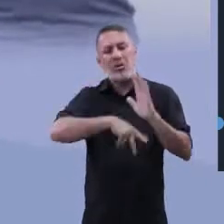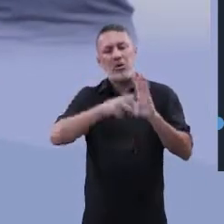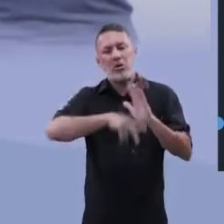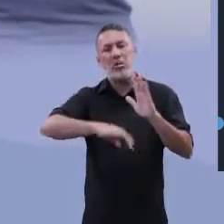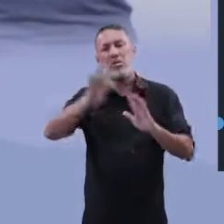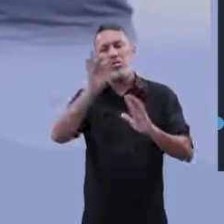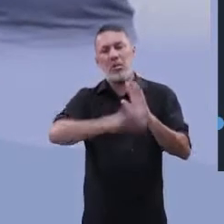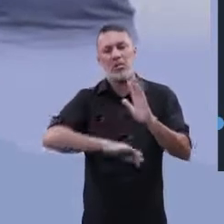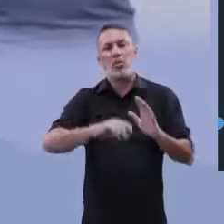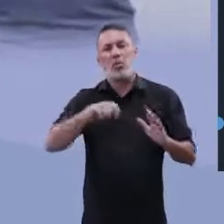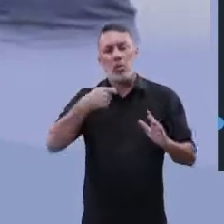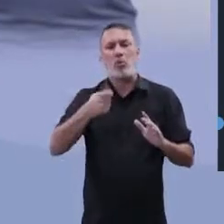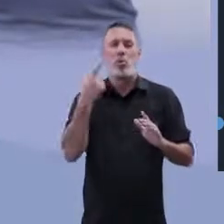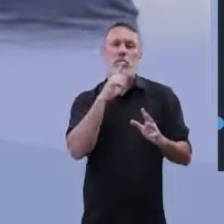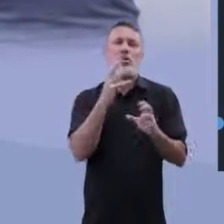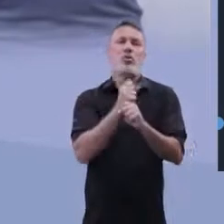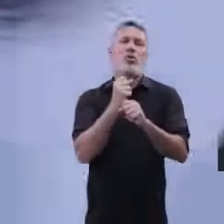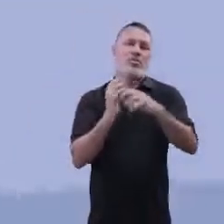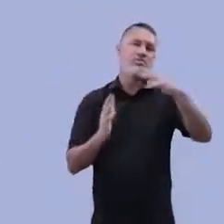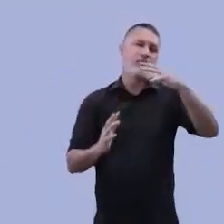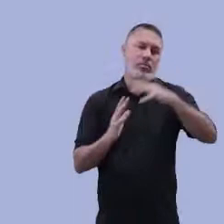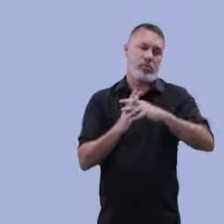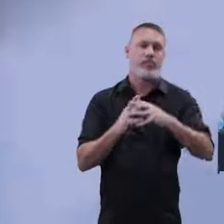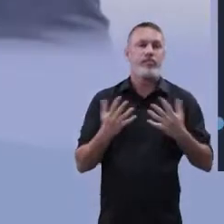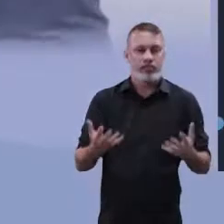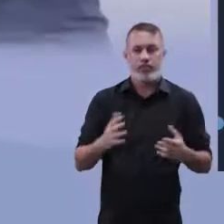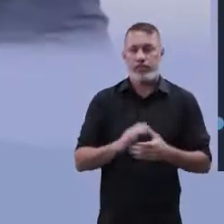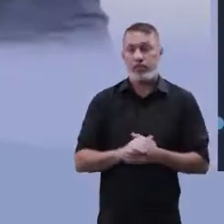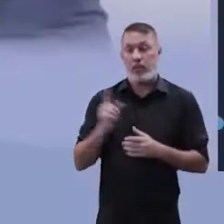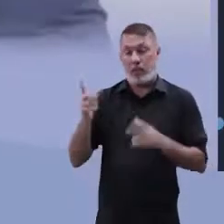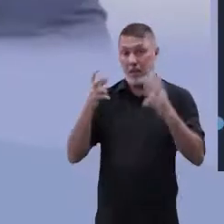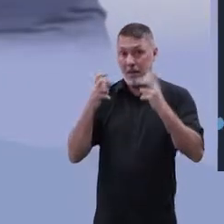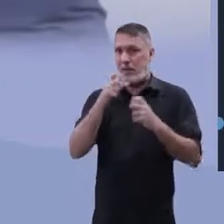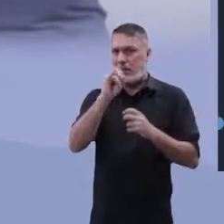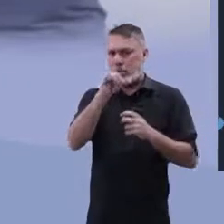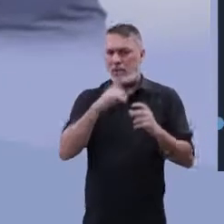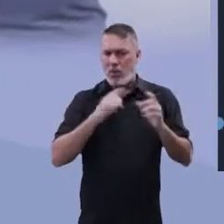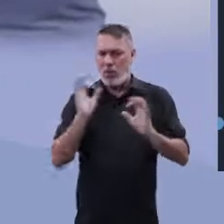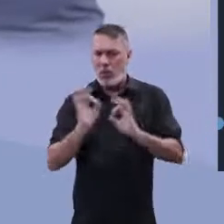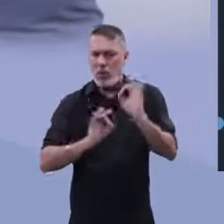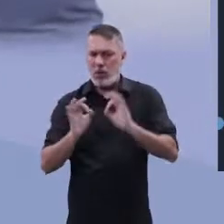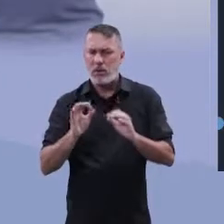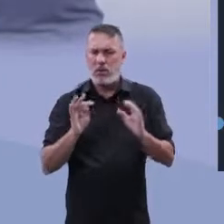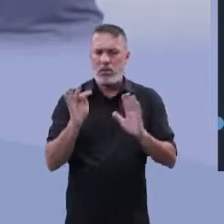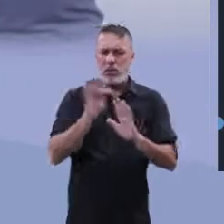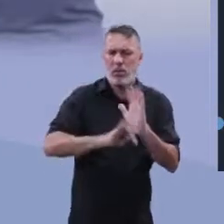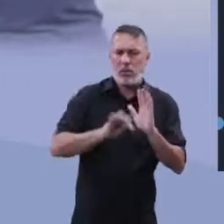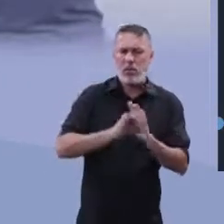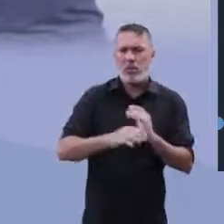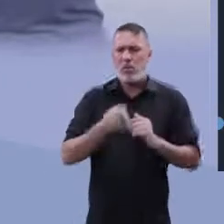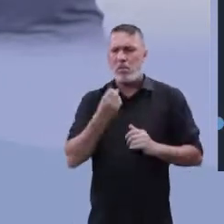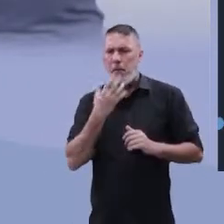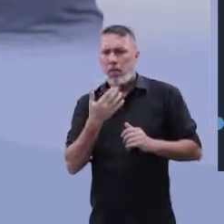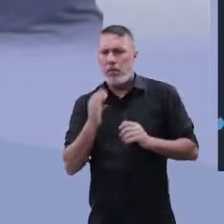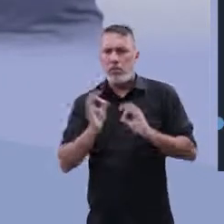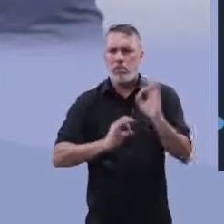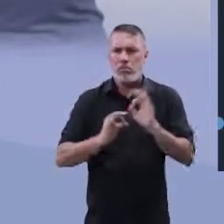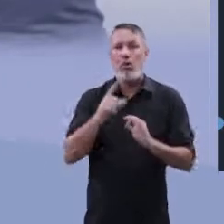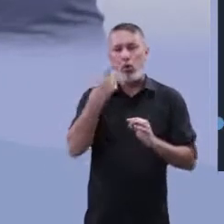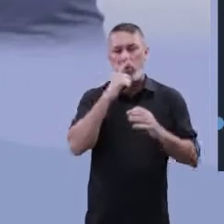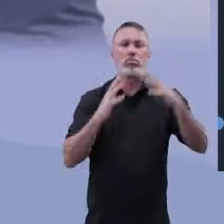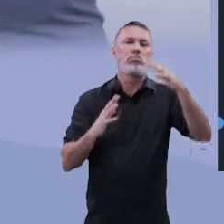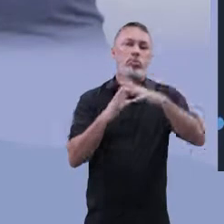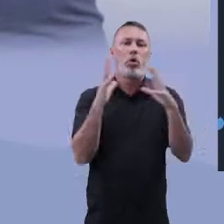de texto e por isso que ele alcançou essa nota. Então perceba, meu aluno, se você organizar bem o seu texto, você vai